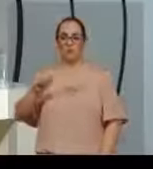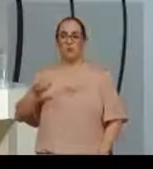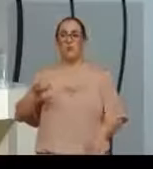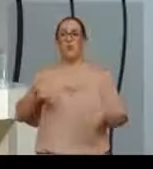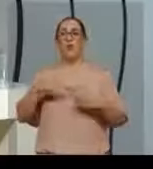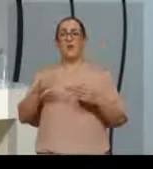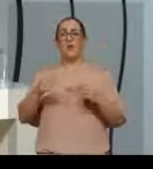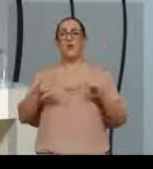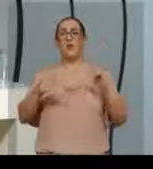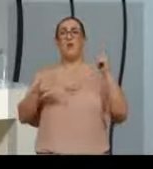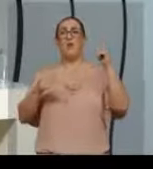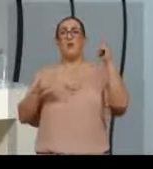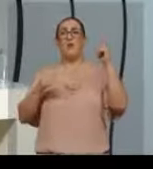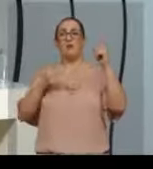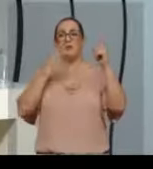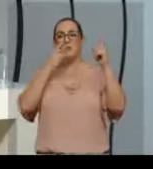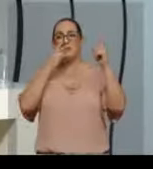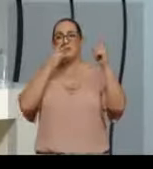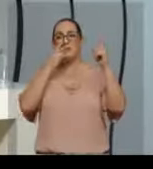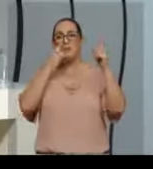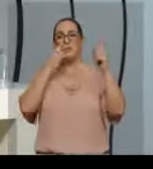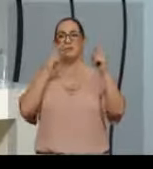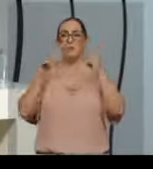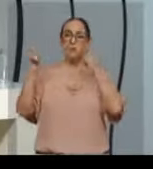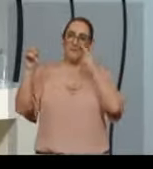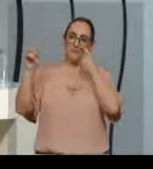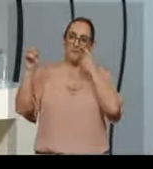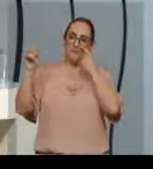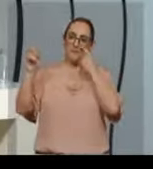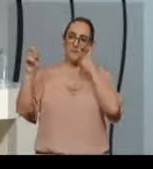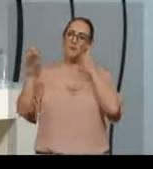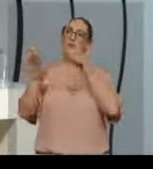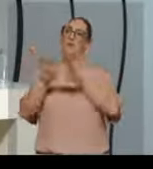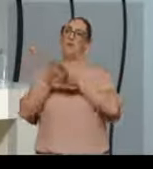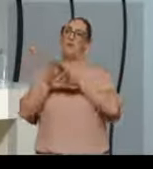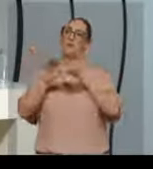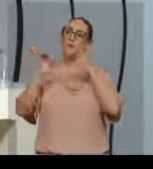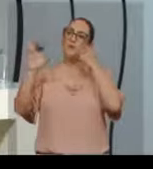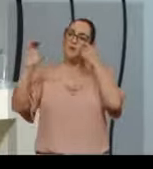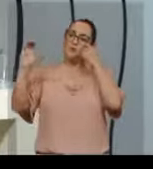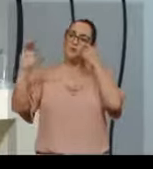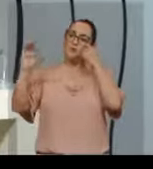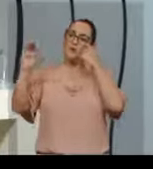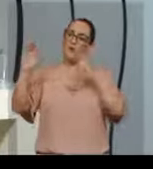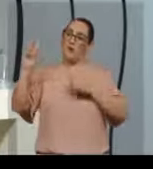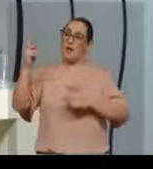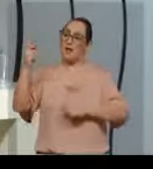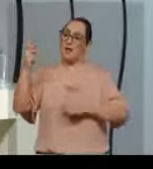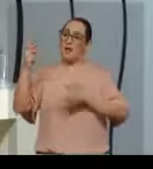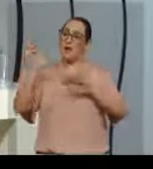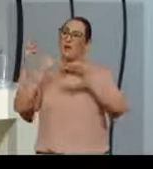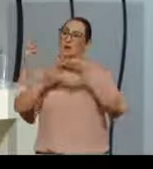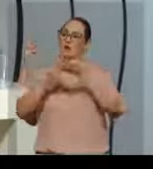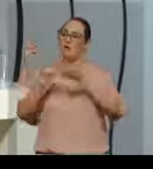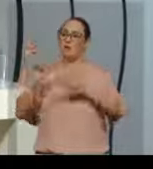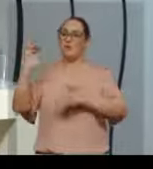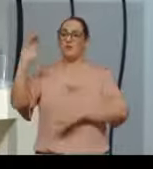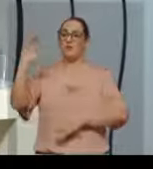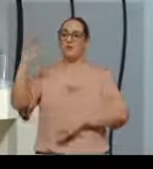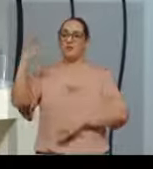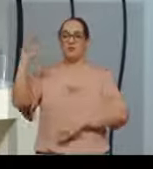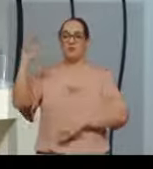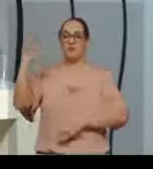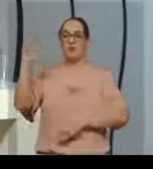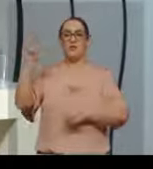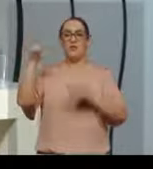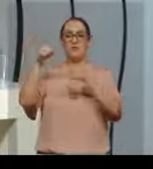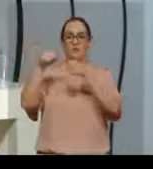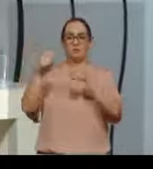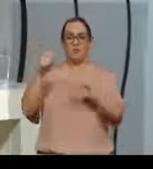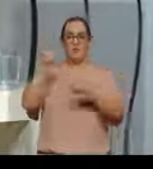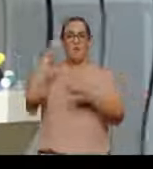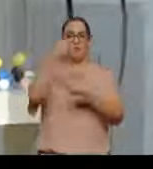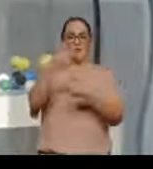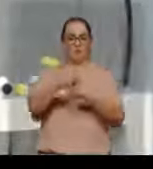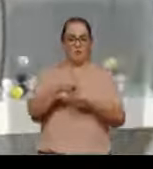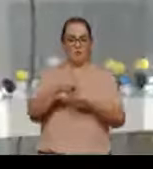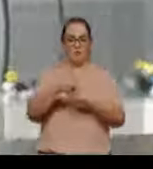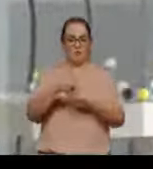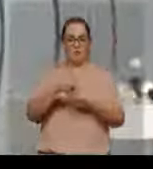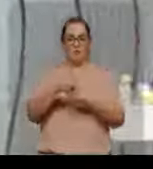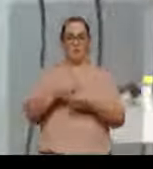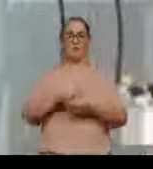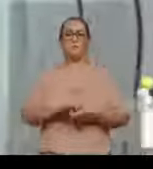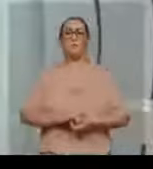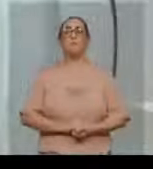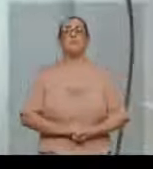tenho uma dissubstituição, ou seja, eu substituí 2 vezes na molécula, ok? Então, olha